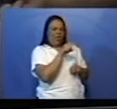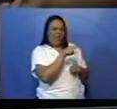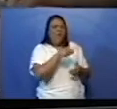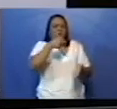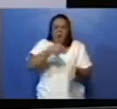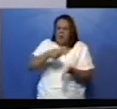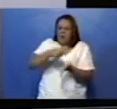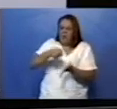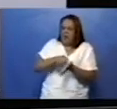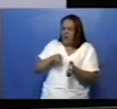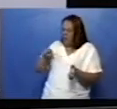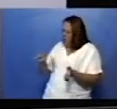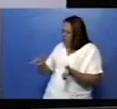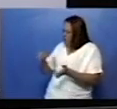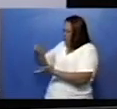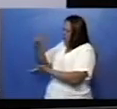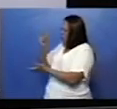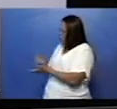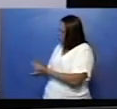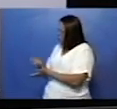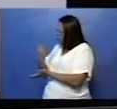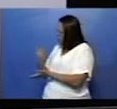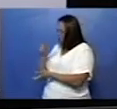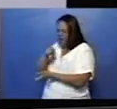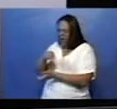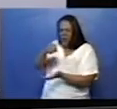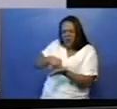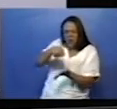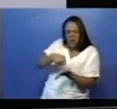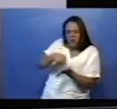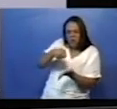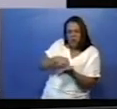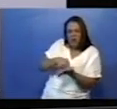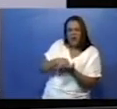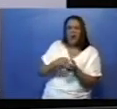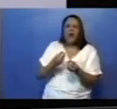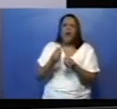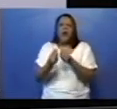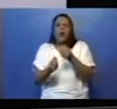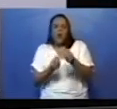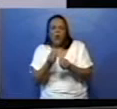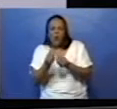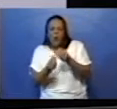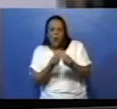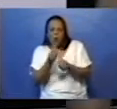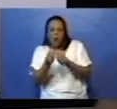faz. Então, como é que ficaria a flexão desse adjetivo esquisitas